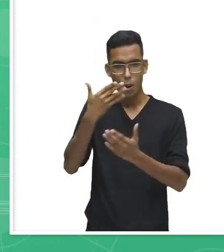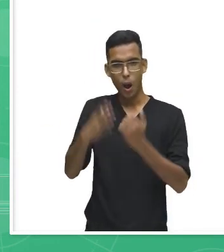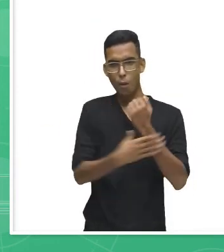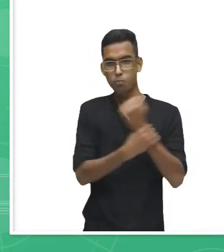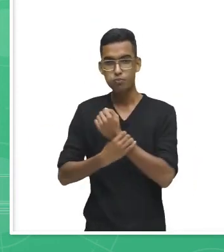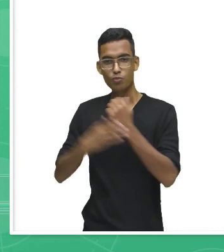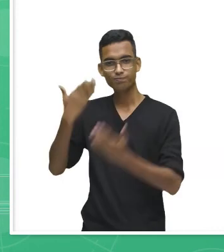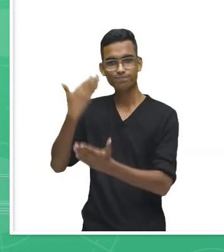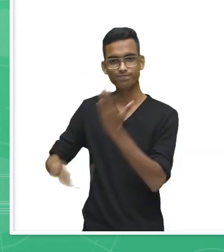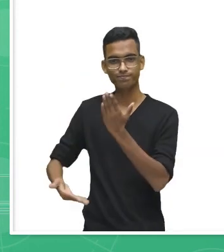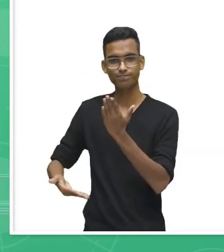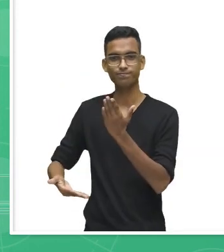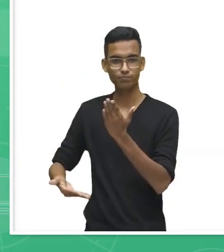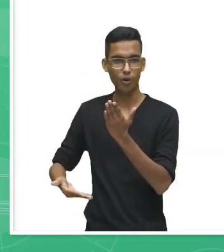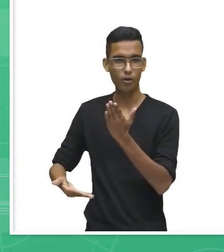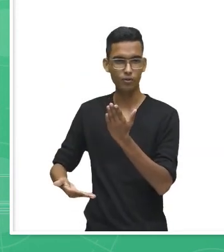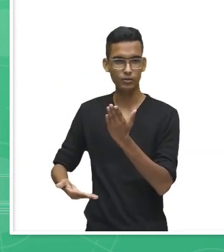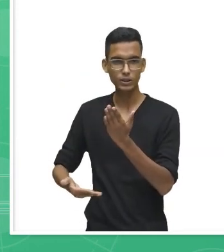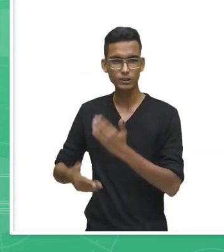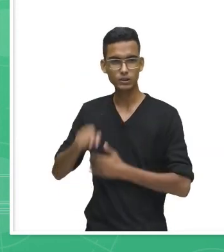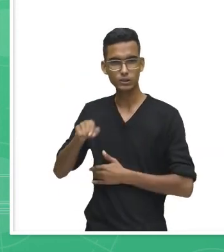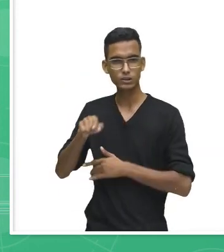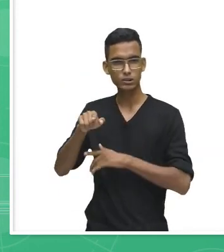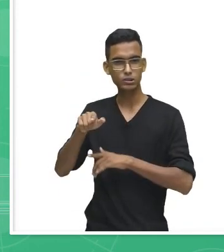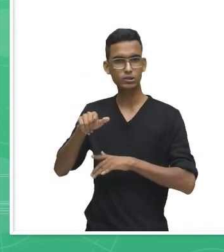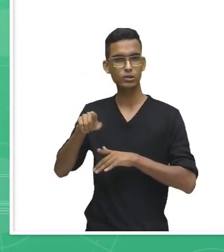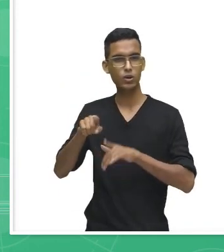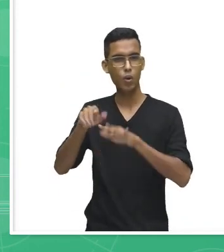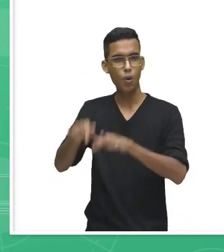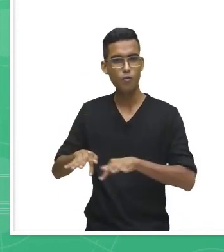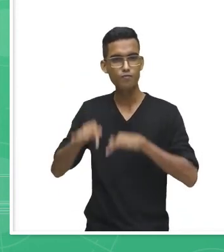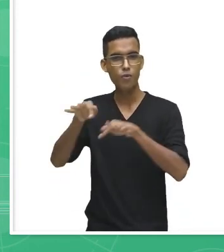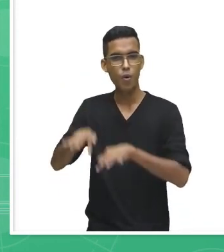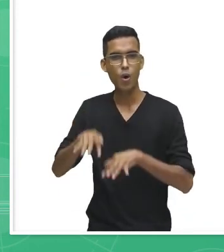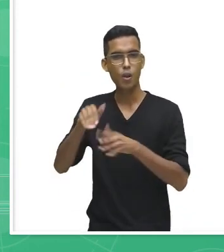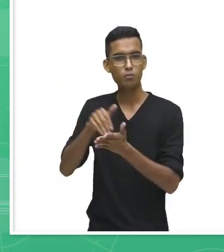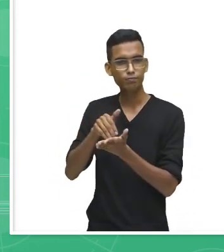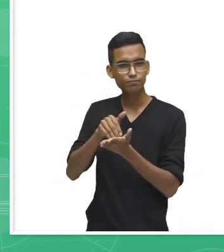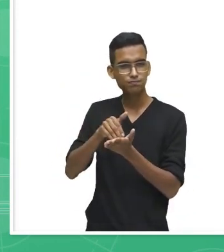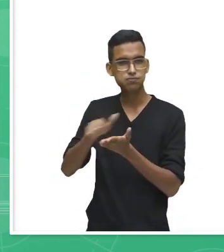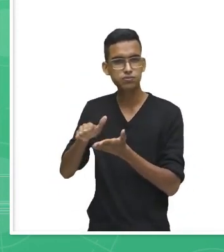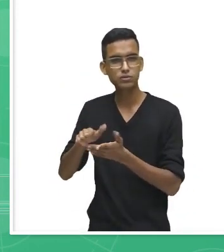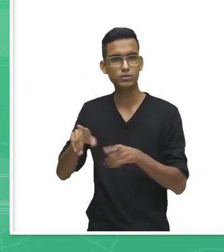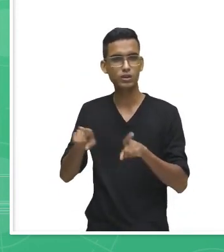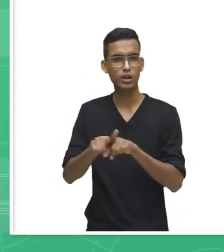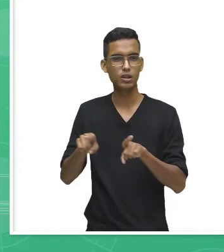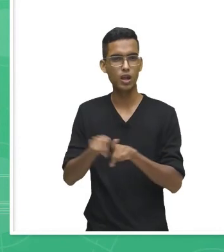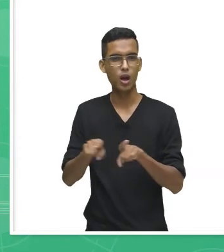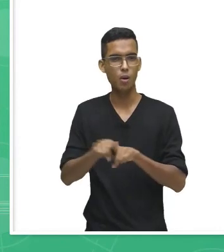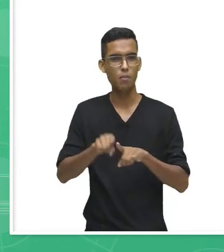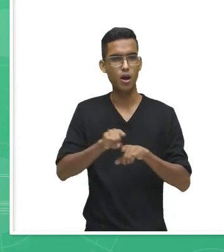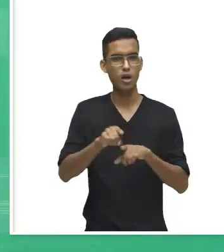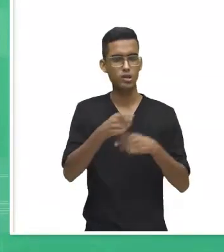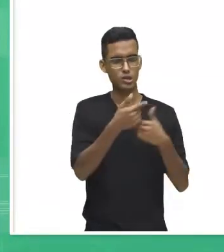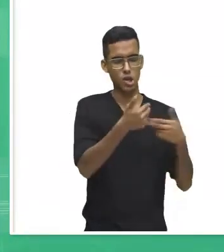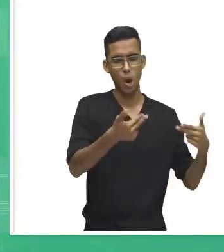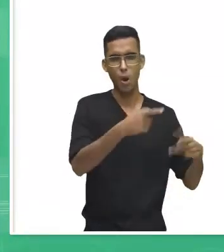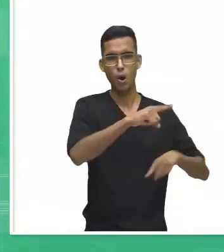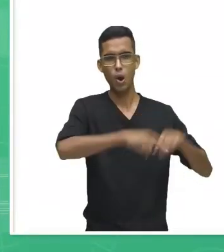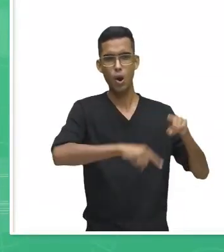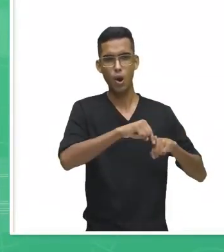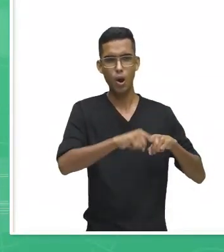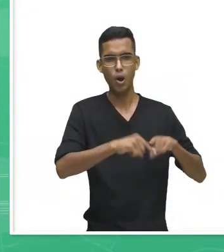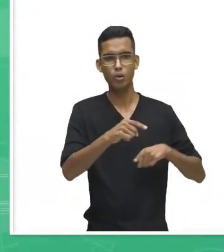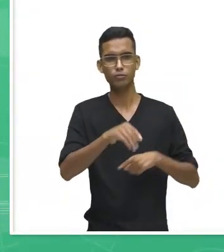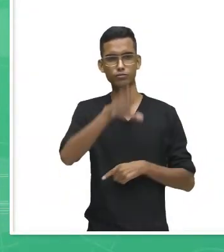Isso aconteceu, tenho certeza que você lembrou da voz da professora falando sobre o maior feriado